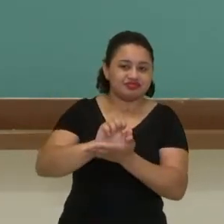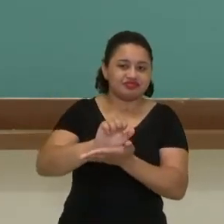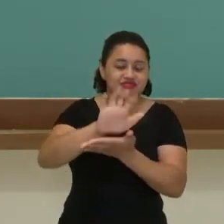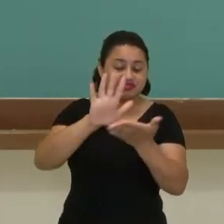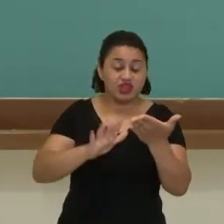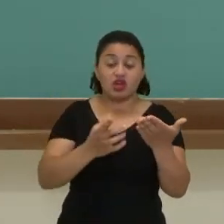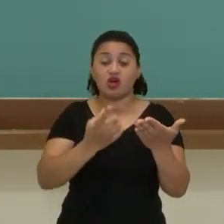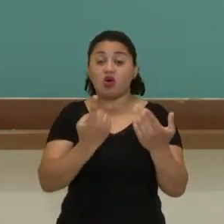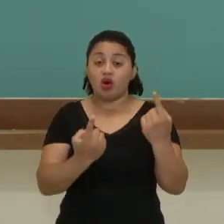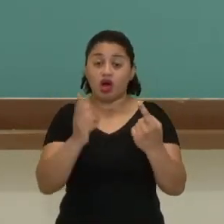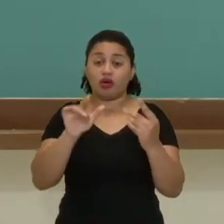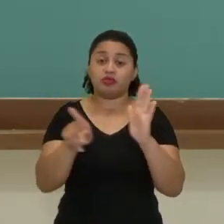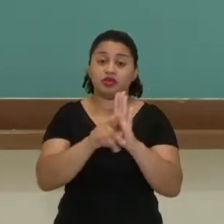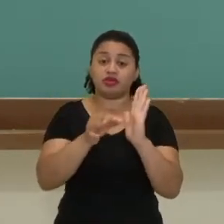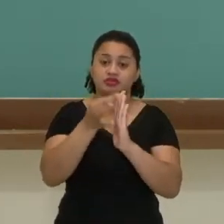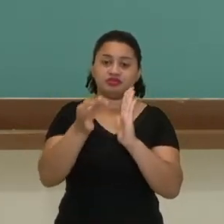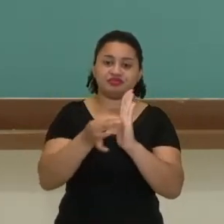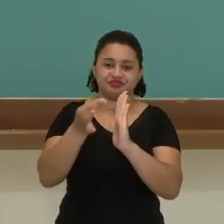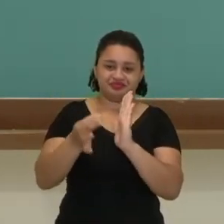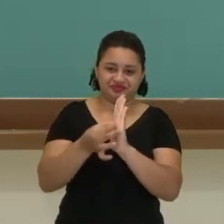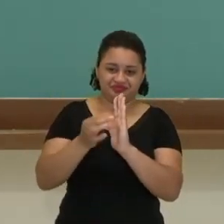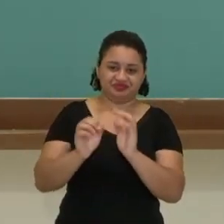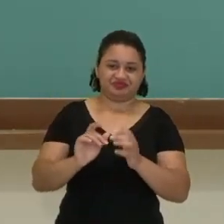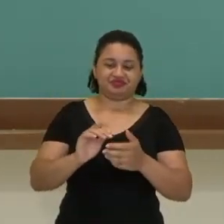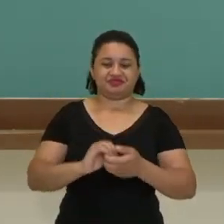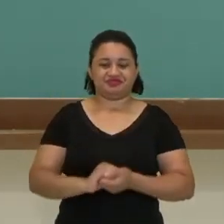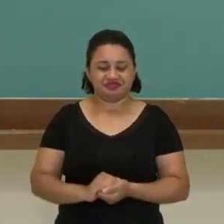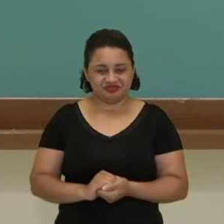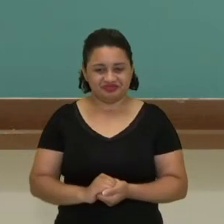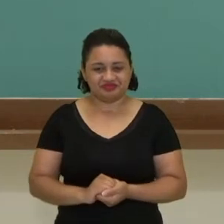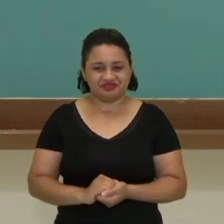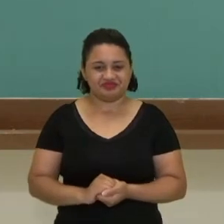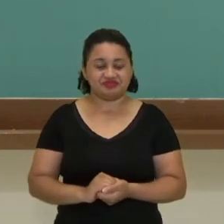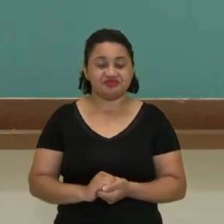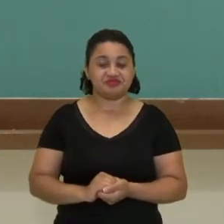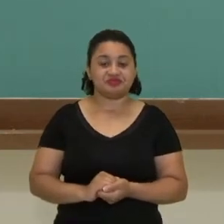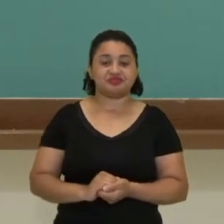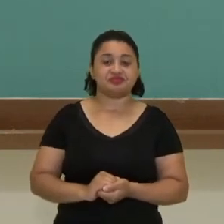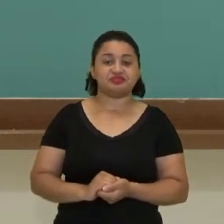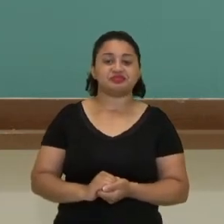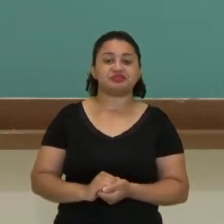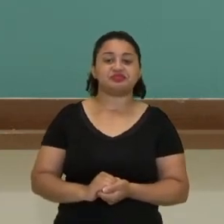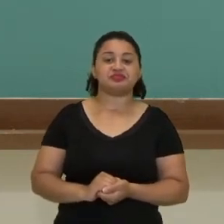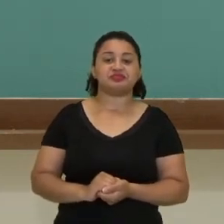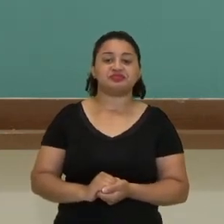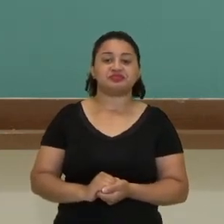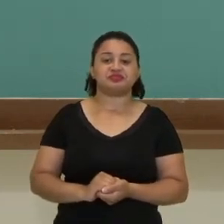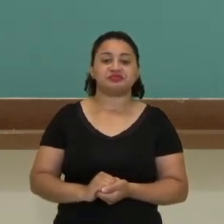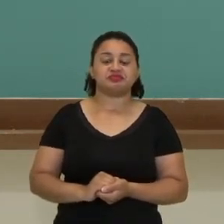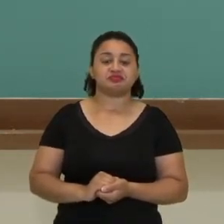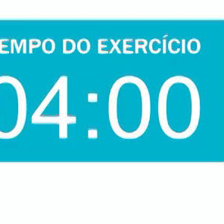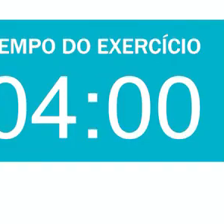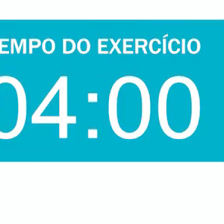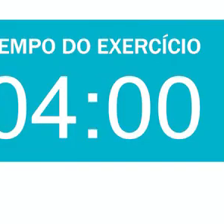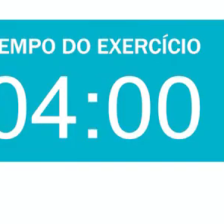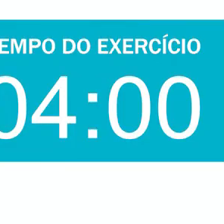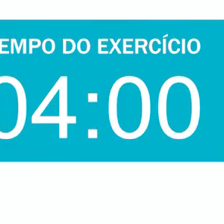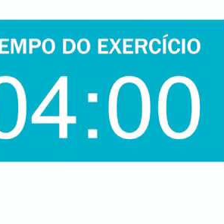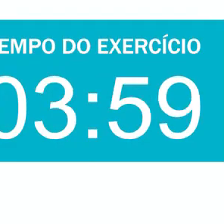qual delas é impressionista no seu ponto de vista. Escreve lá para mim e depois mostra para o seu professor. Já voltamos.